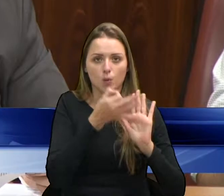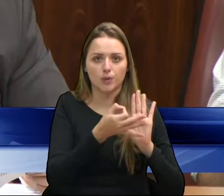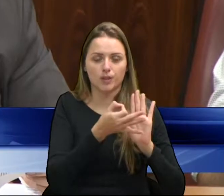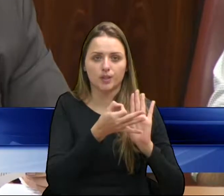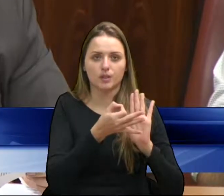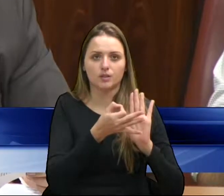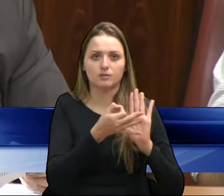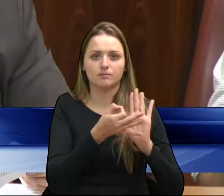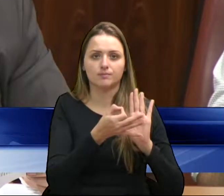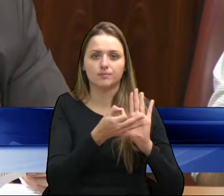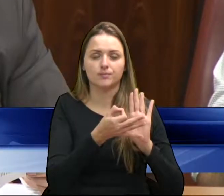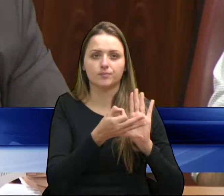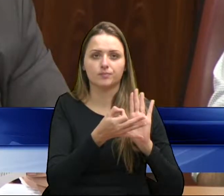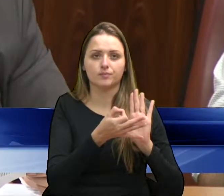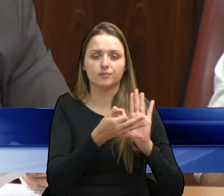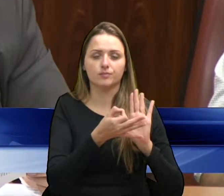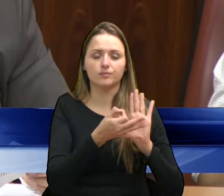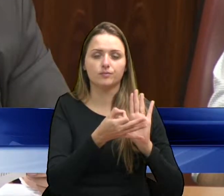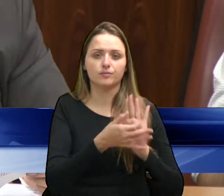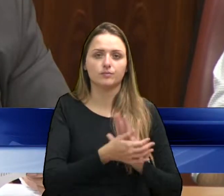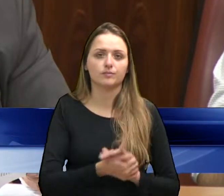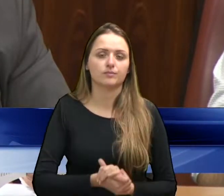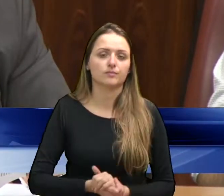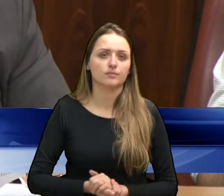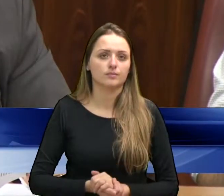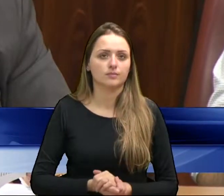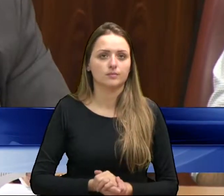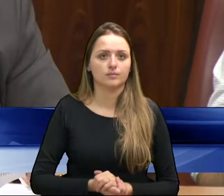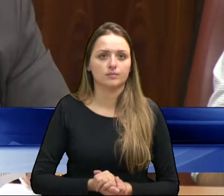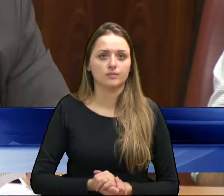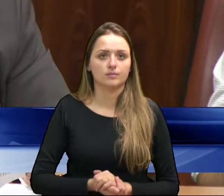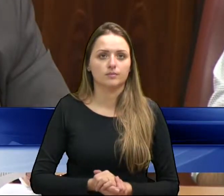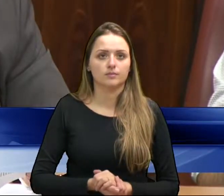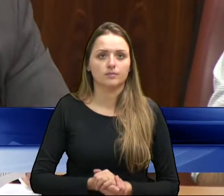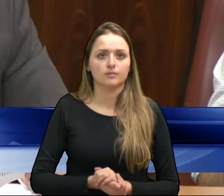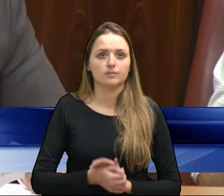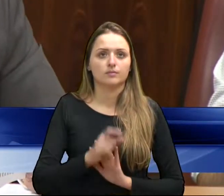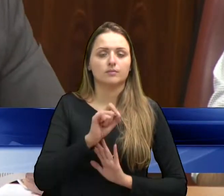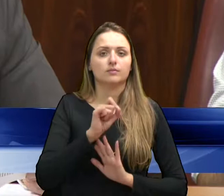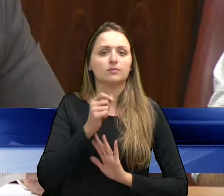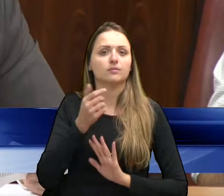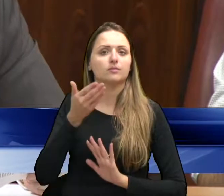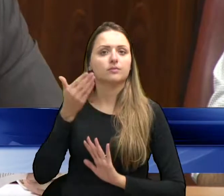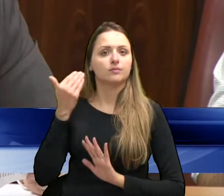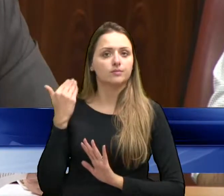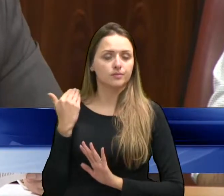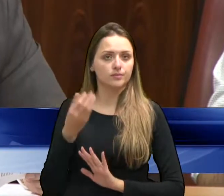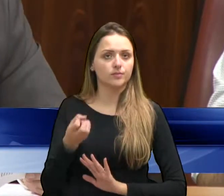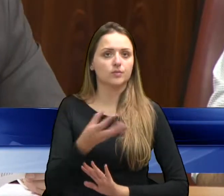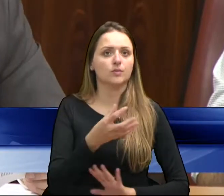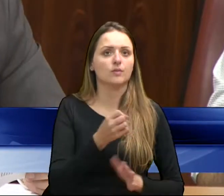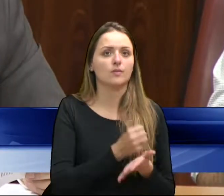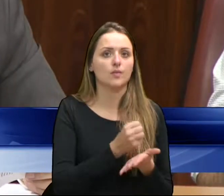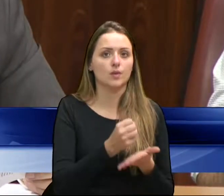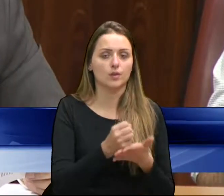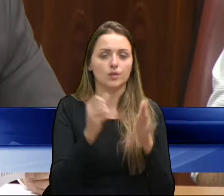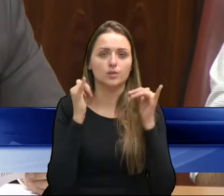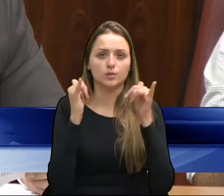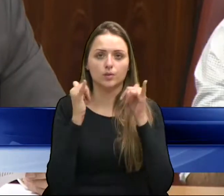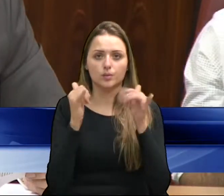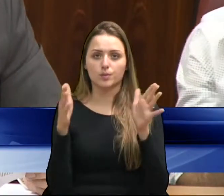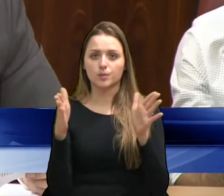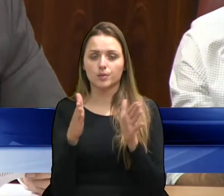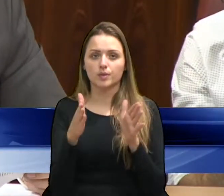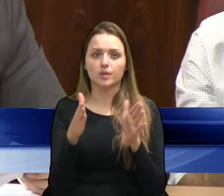conclusiva, quanto a que seria na época o período de renovação do contrato da lotação,